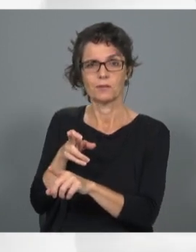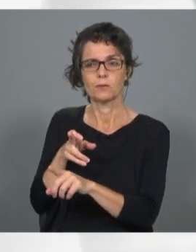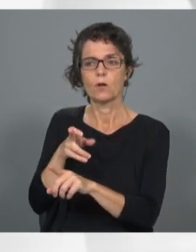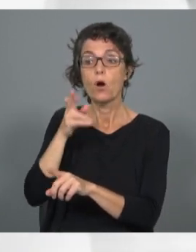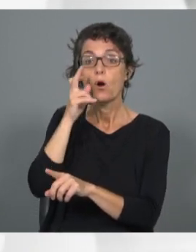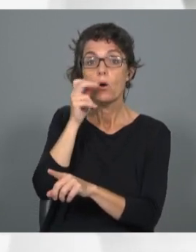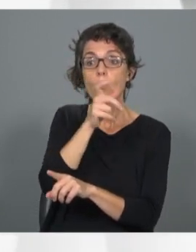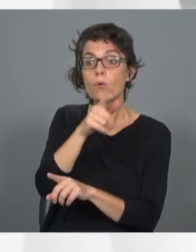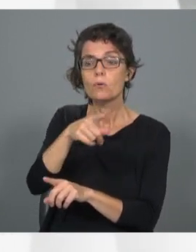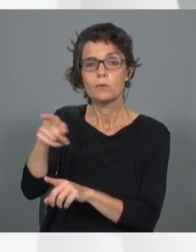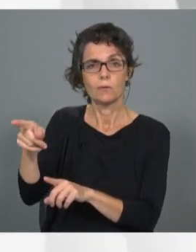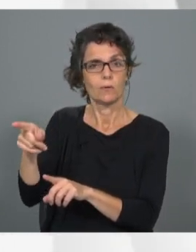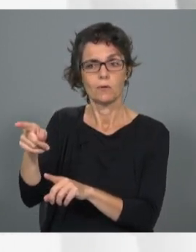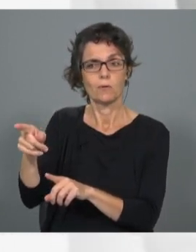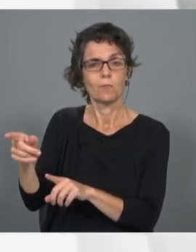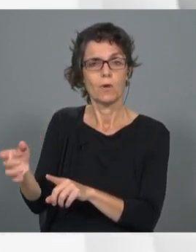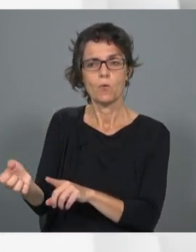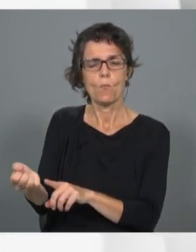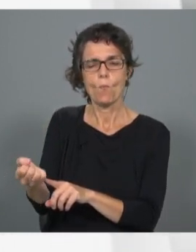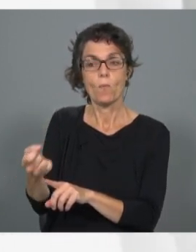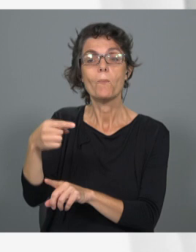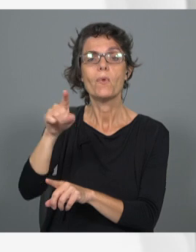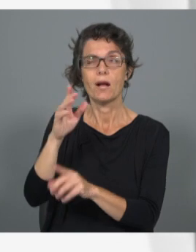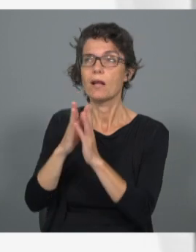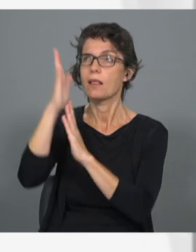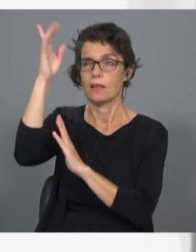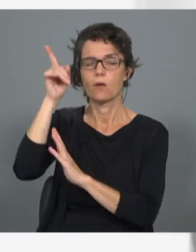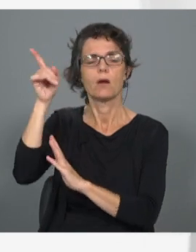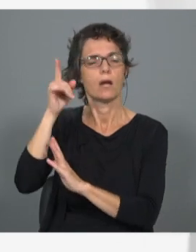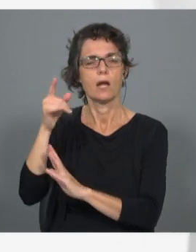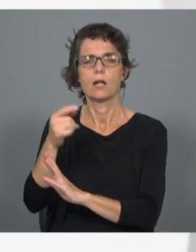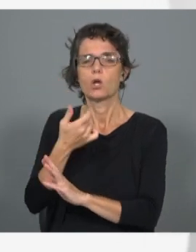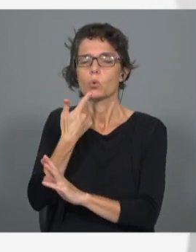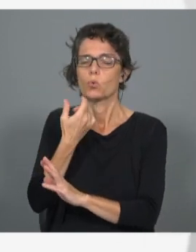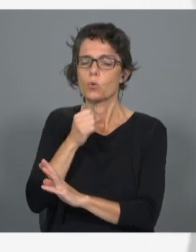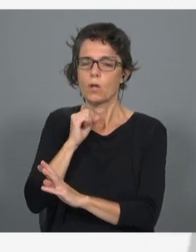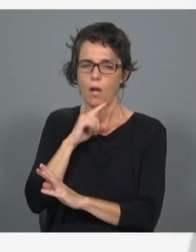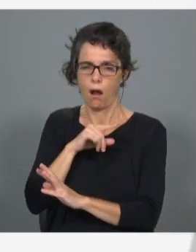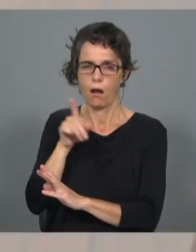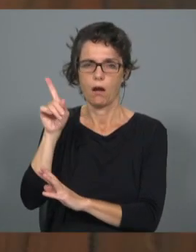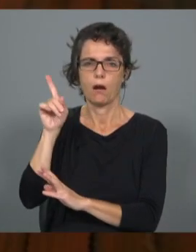é impossível, mas não a Deus, porque a Deus tudo é possível.